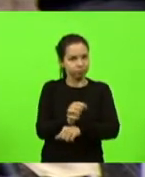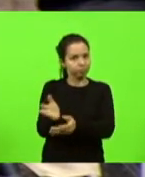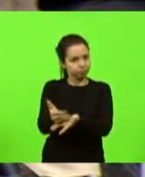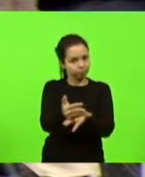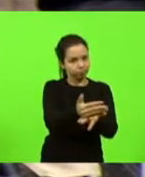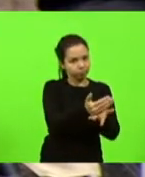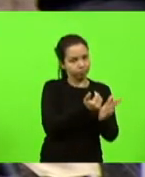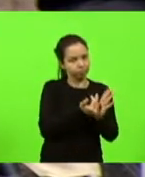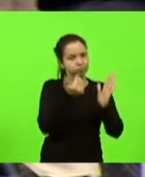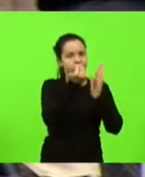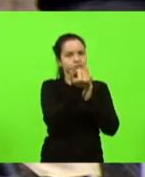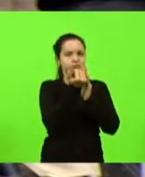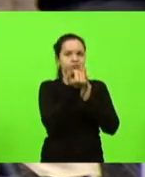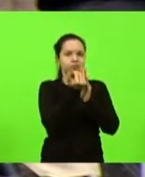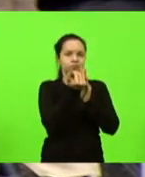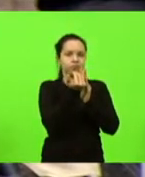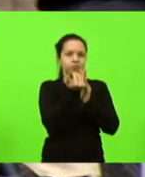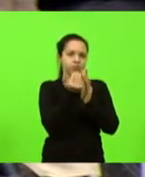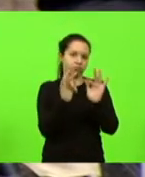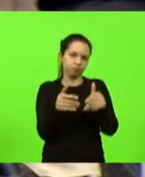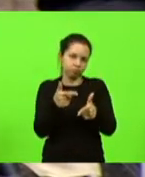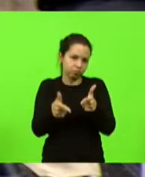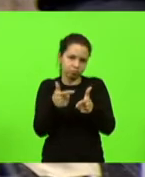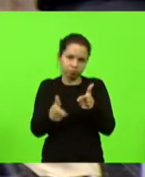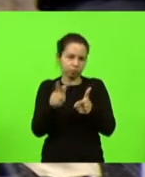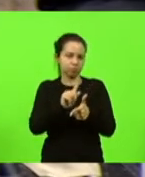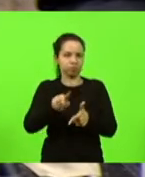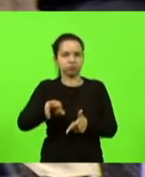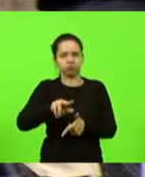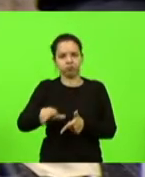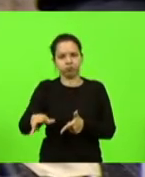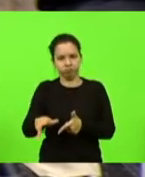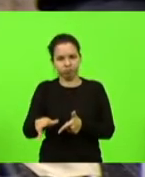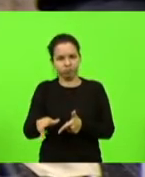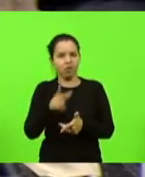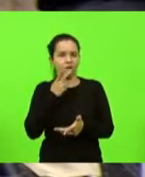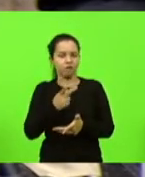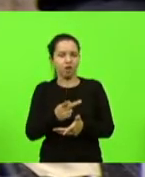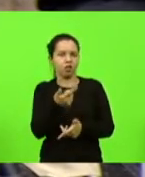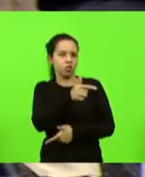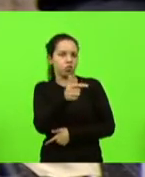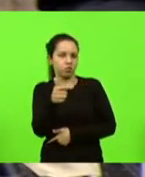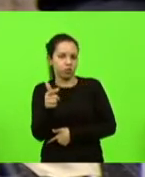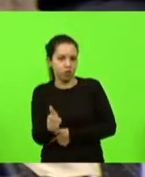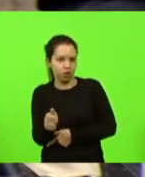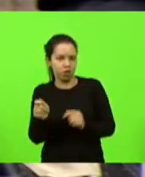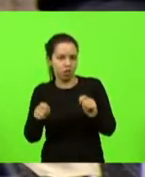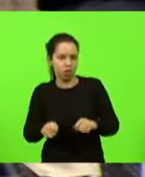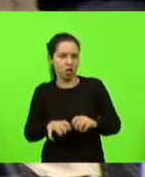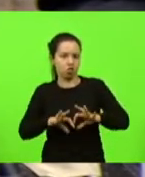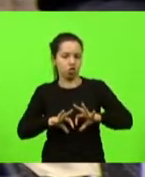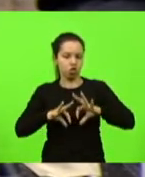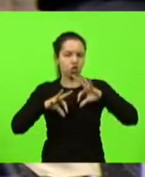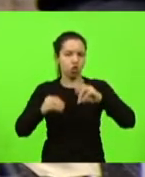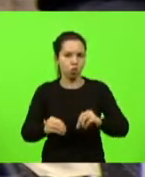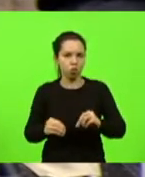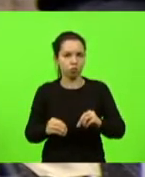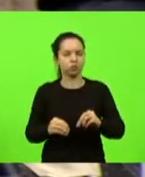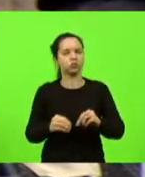isso aí não é um problema. Isso não é um problema. E quando fala que não existe aqui a possibilidade da integralidade, está lá